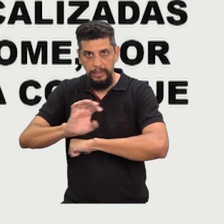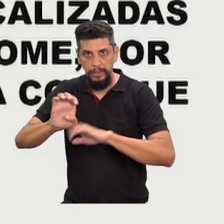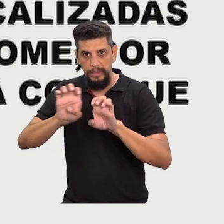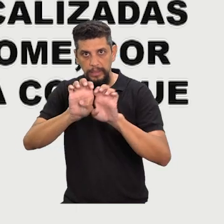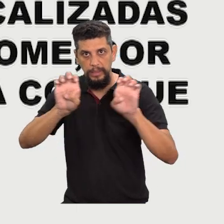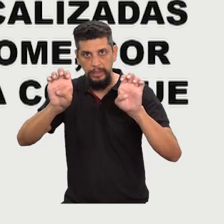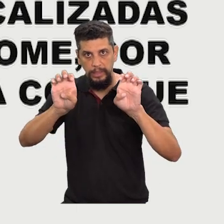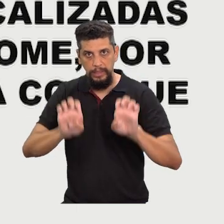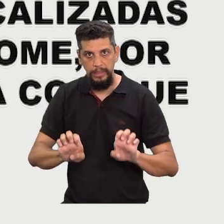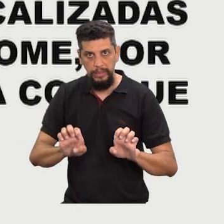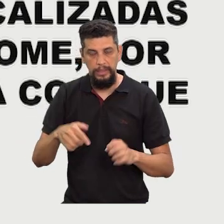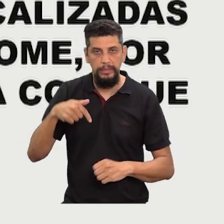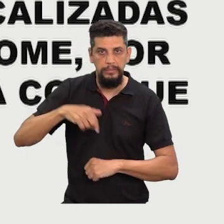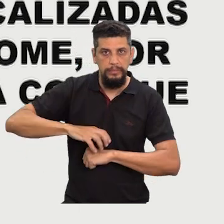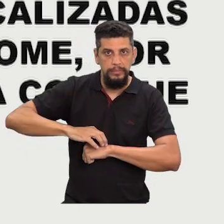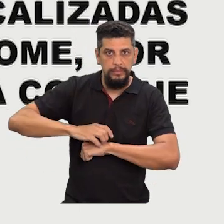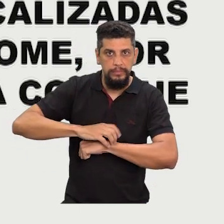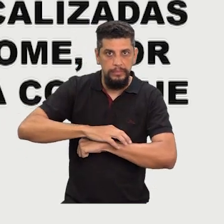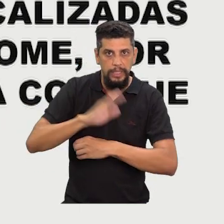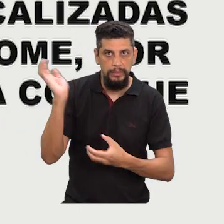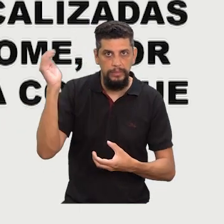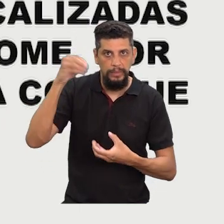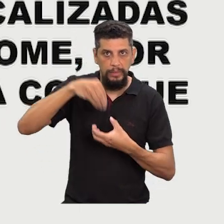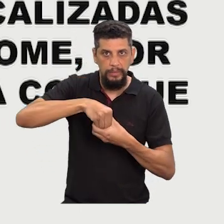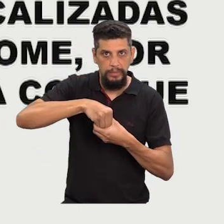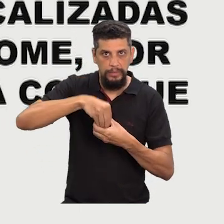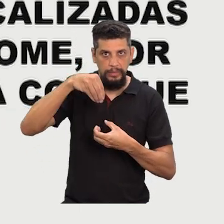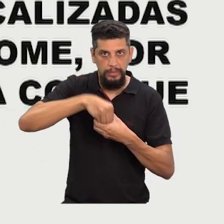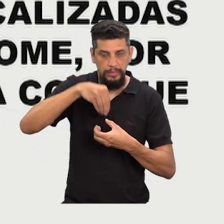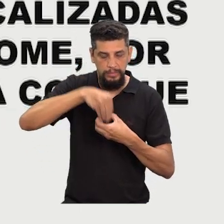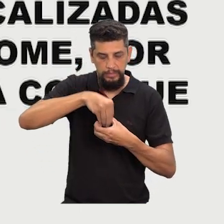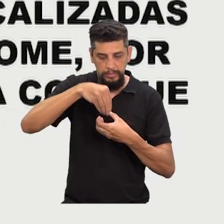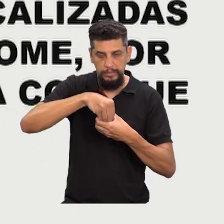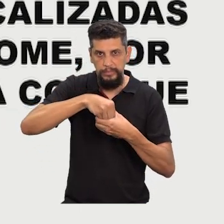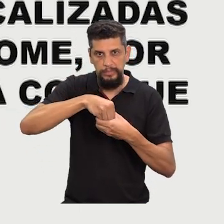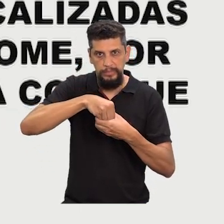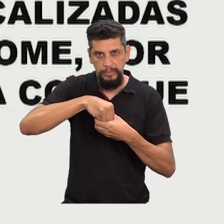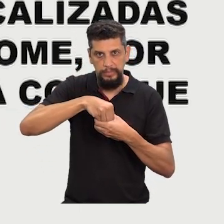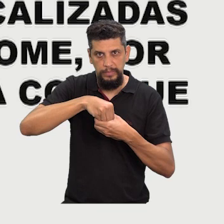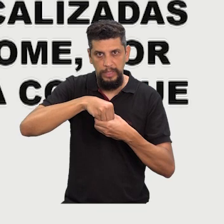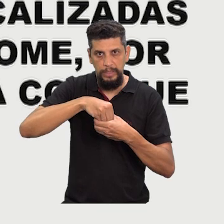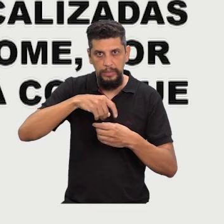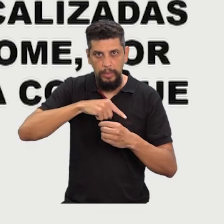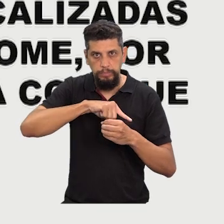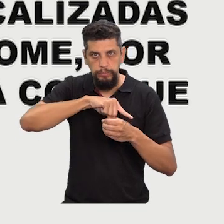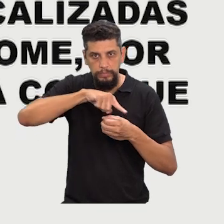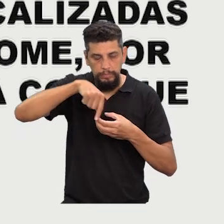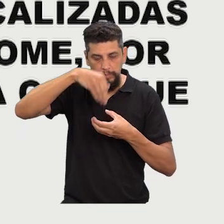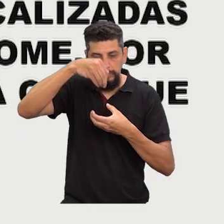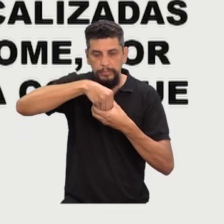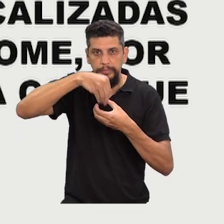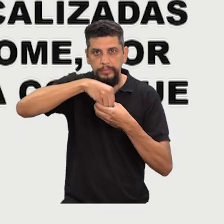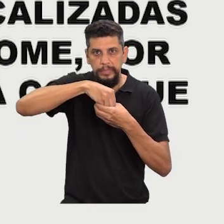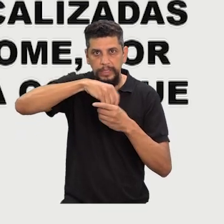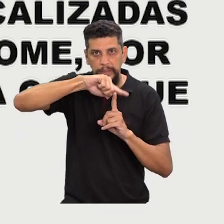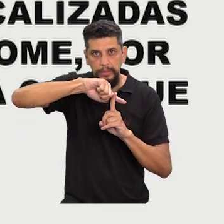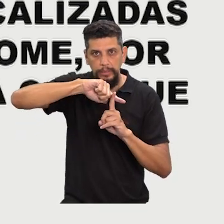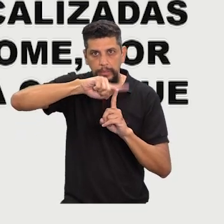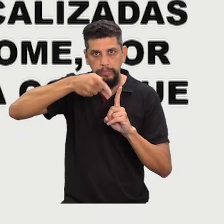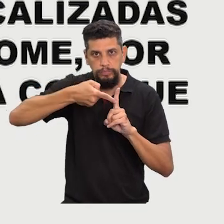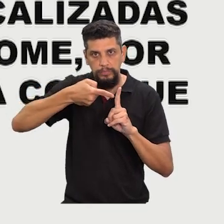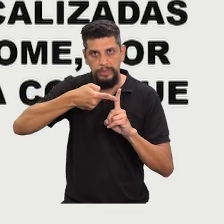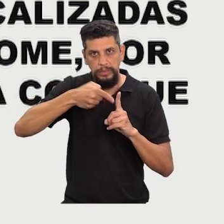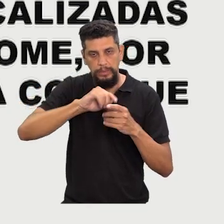das estruturas cônicas ali, pertencentes ali, localizadas na extremidade do abdômen da aranha, por